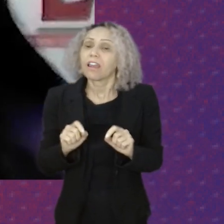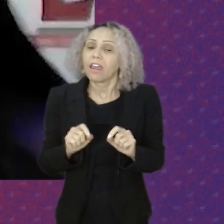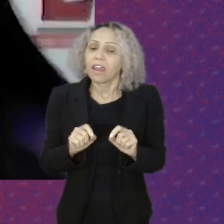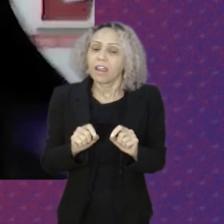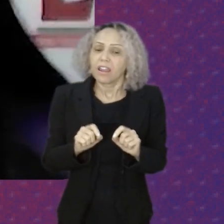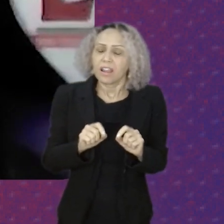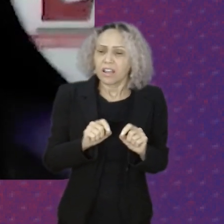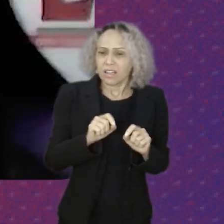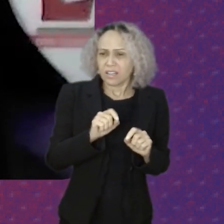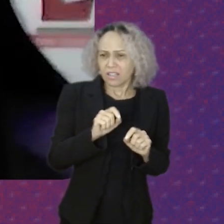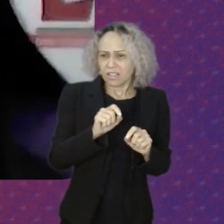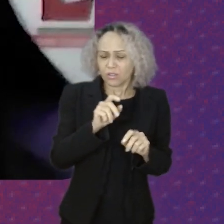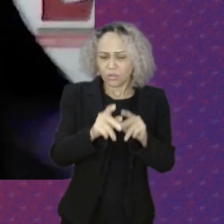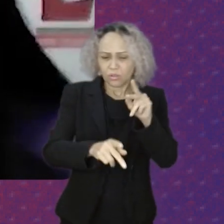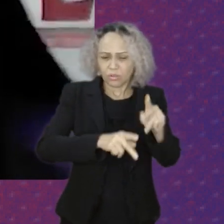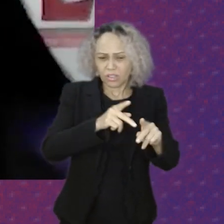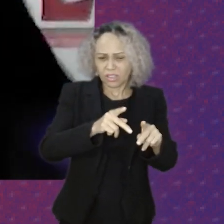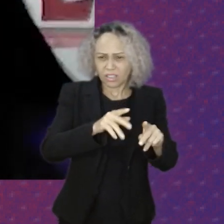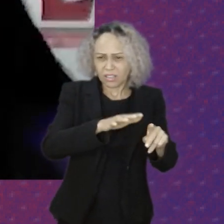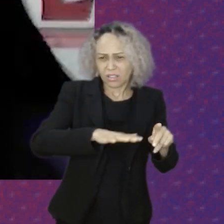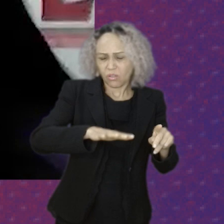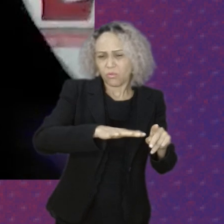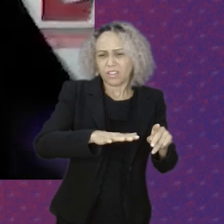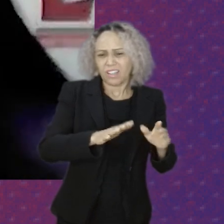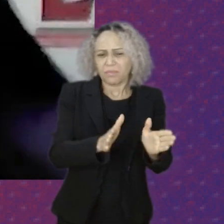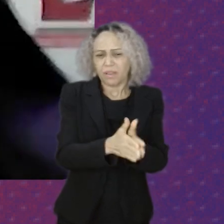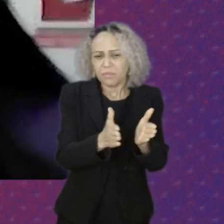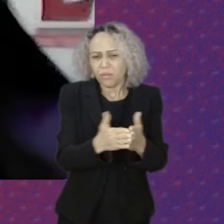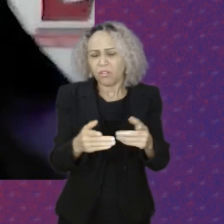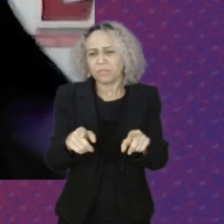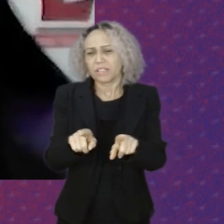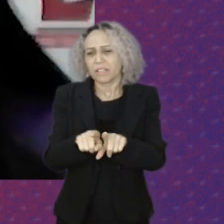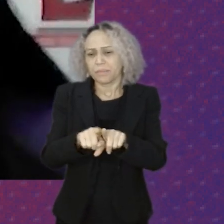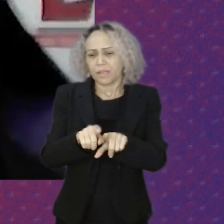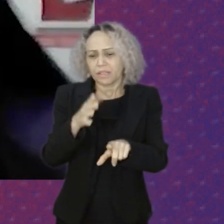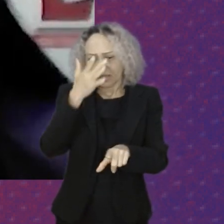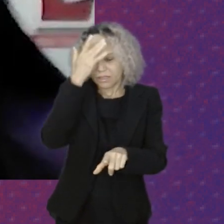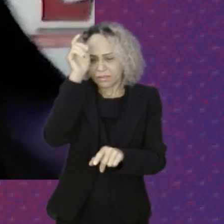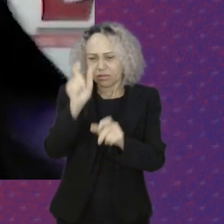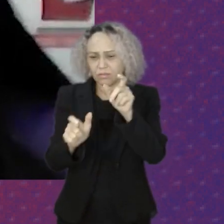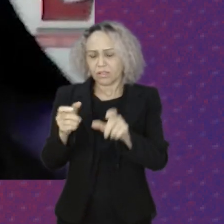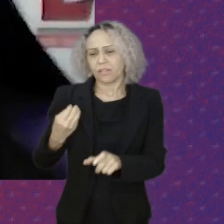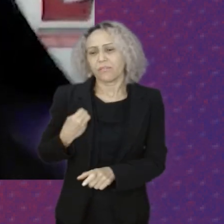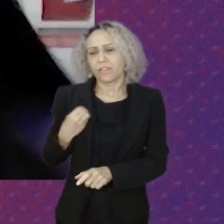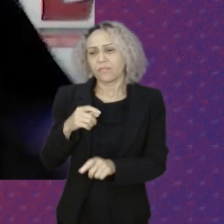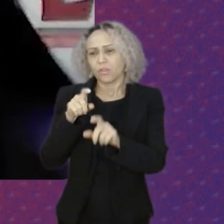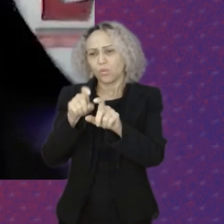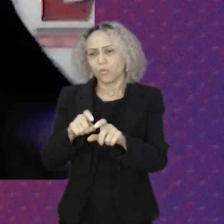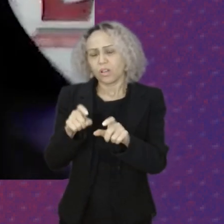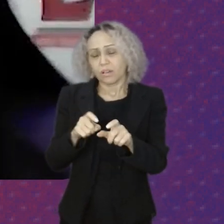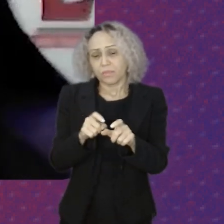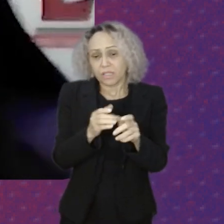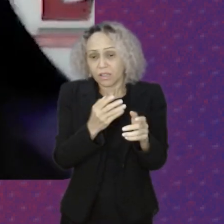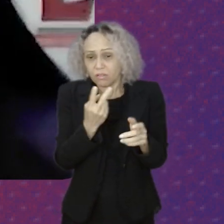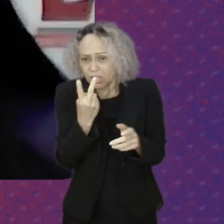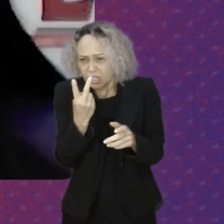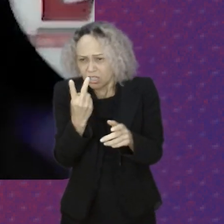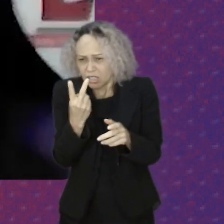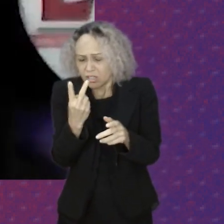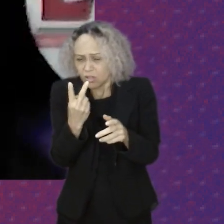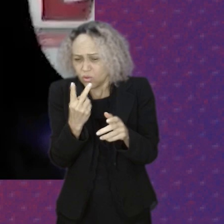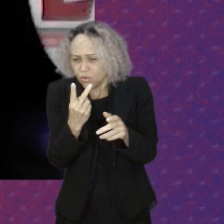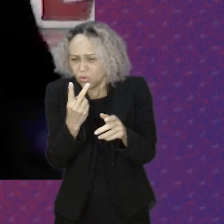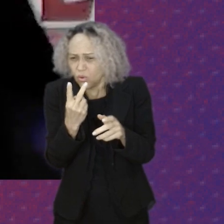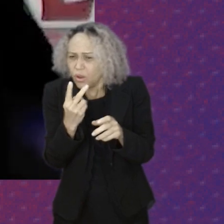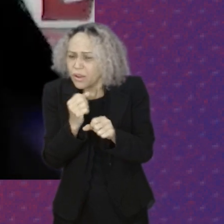essa oportunidade que a gente não teve, inclusive, nesses últimos 2 anos de pandemia. E